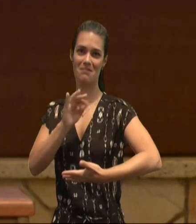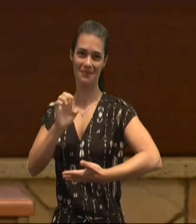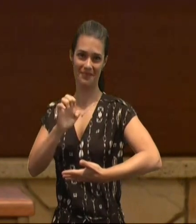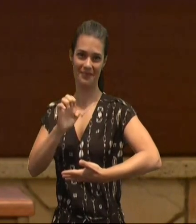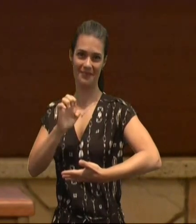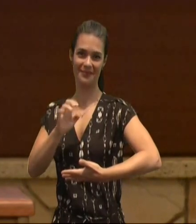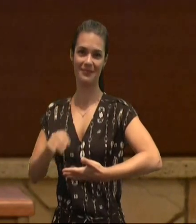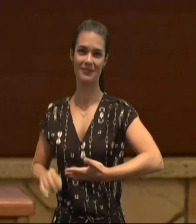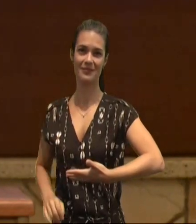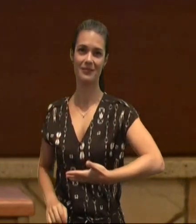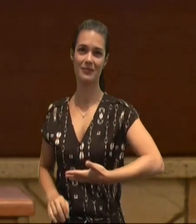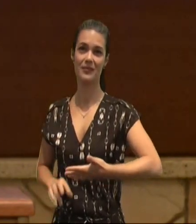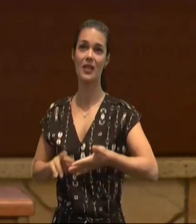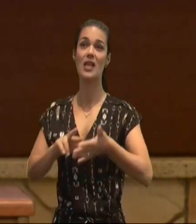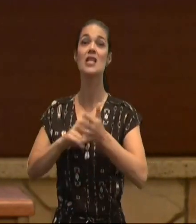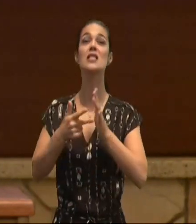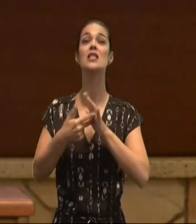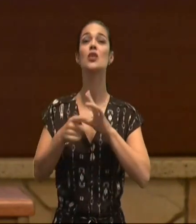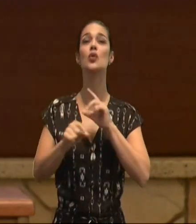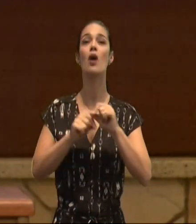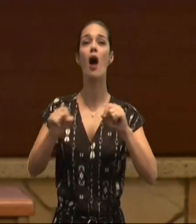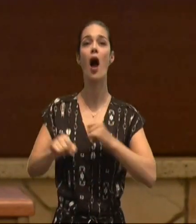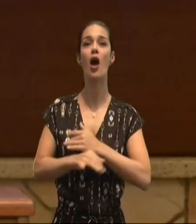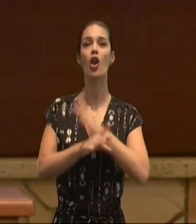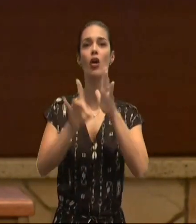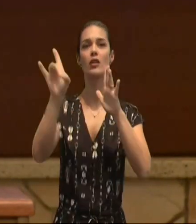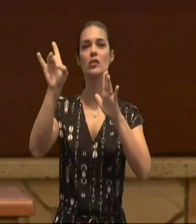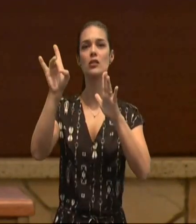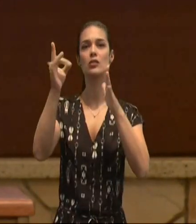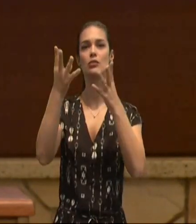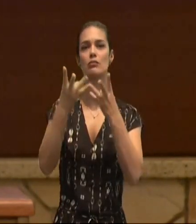dizer, foi-se a glória do Senhor.